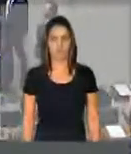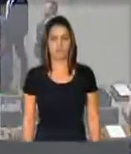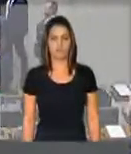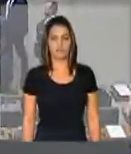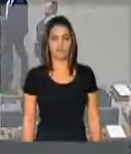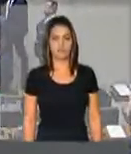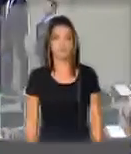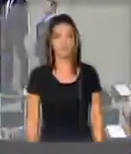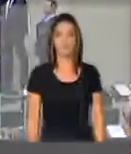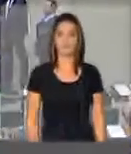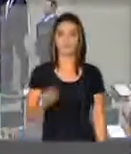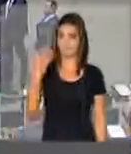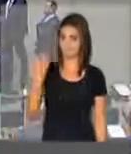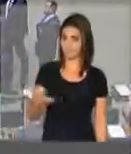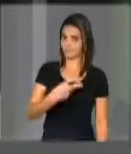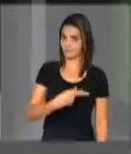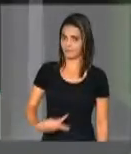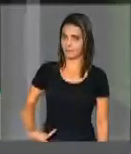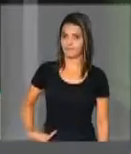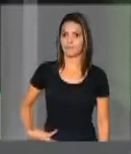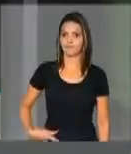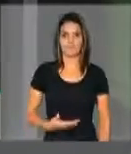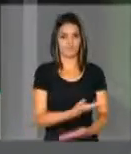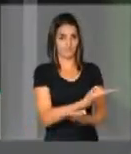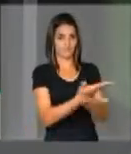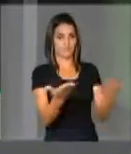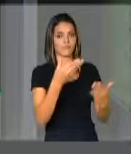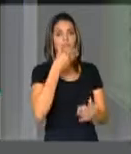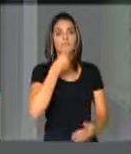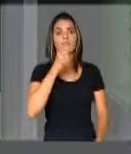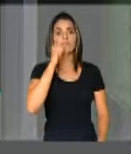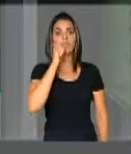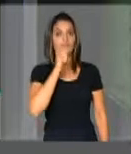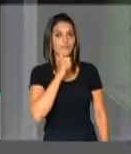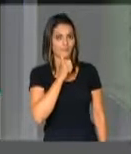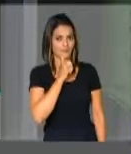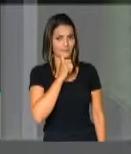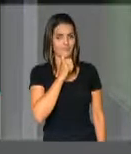senhor presidente senhoras e senhores